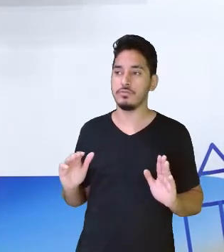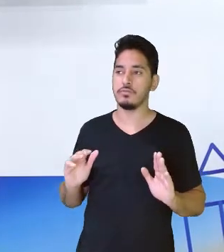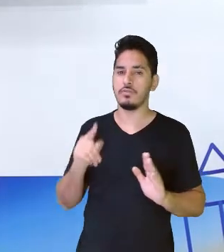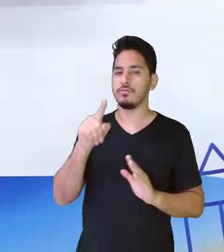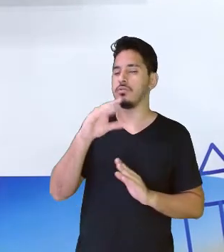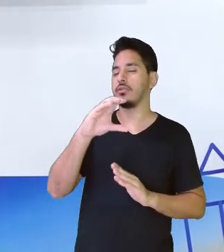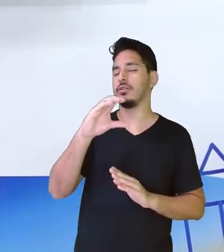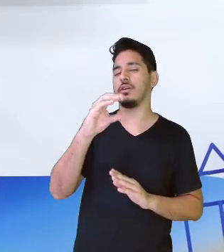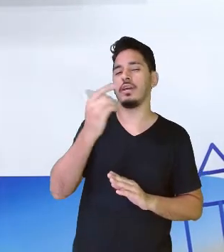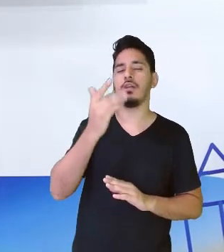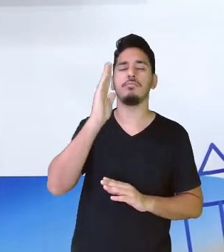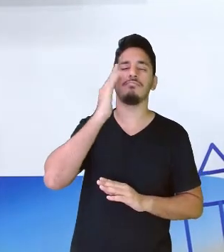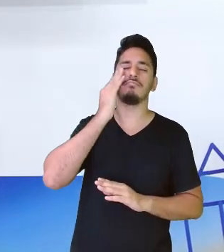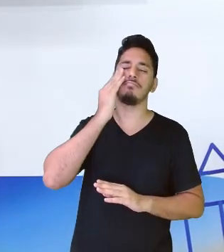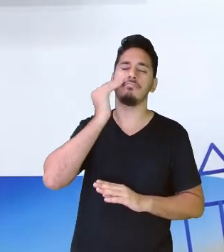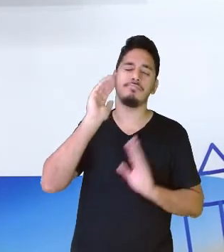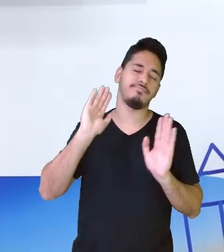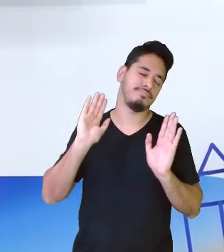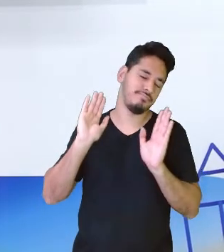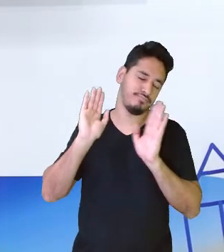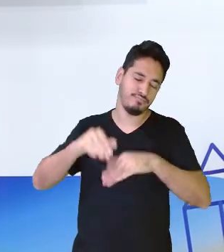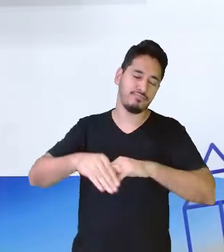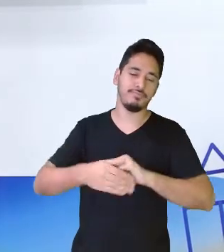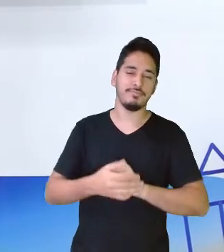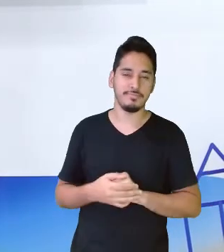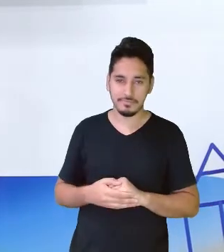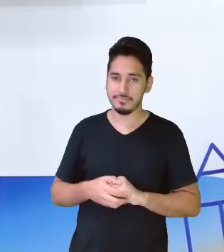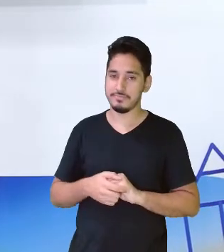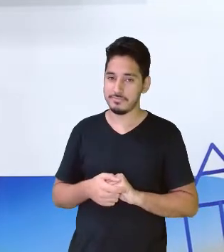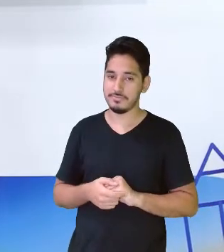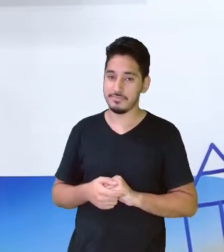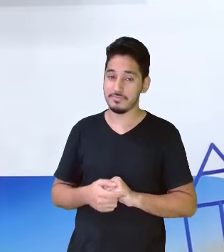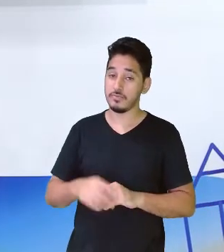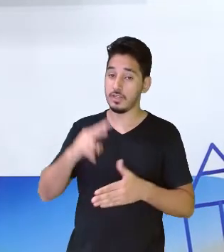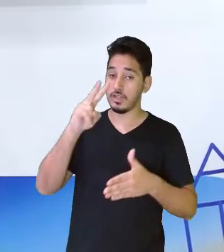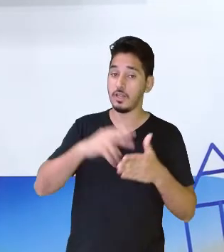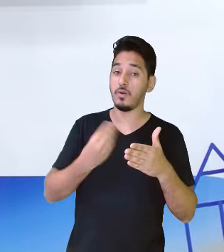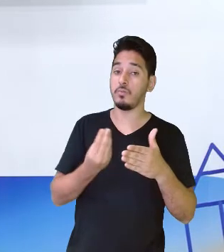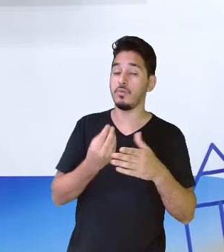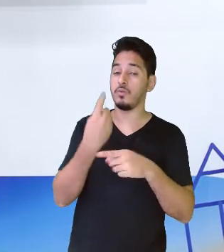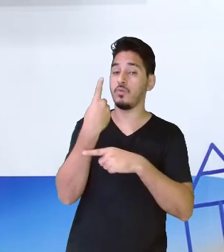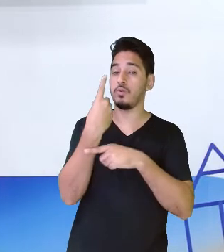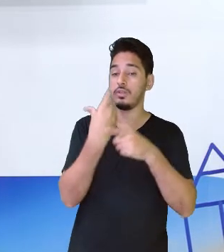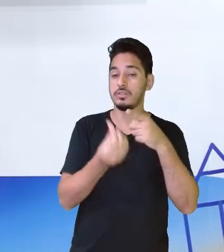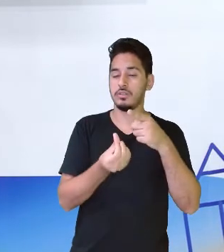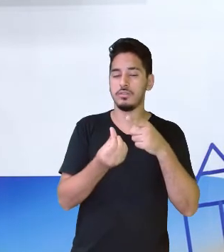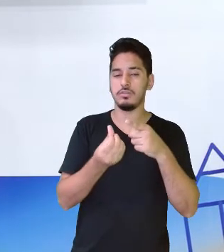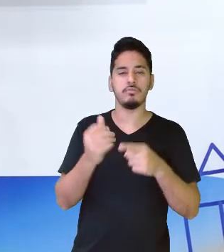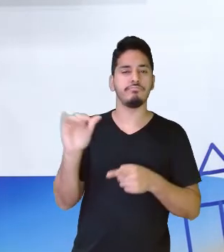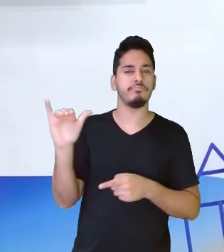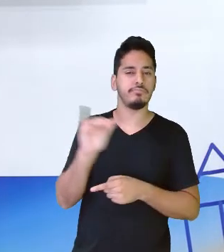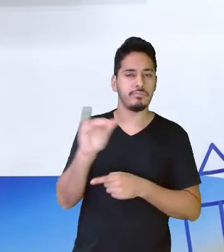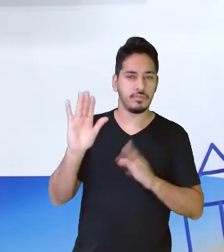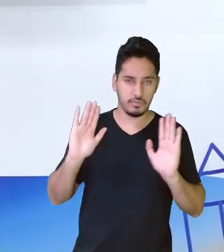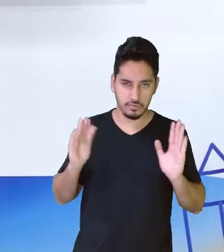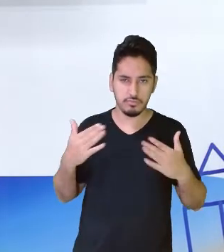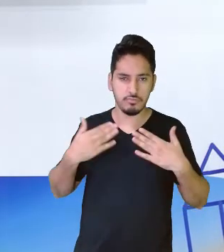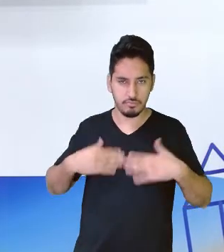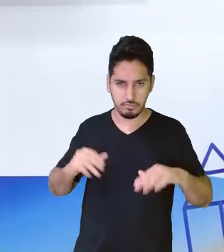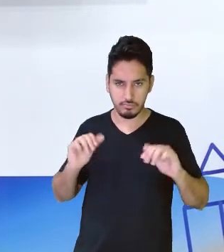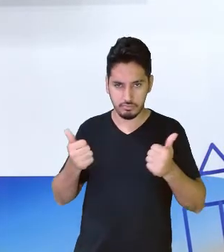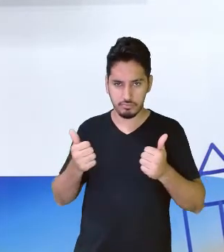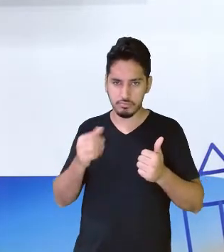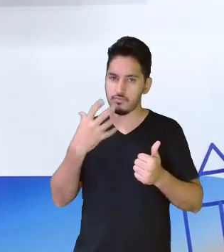você, claro, já sabe como se lê. 1/6. Tranquilo até aí?